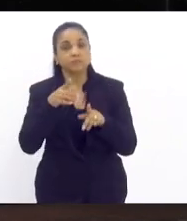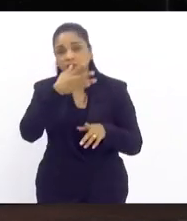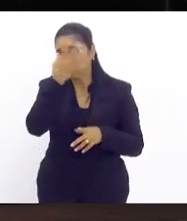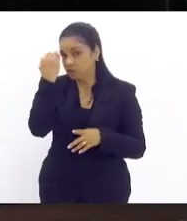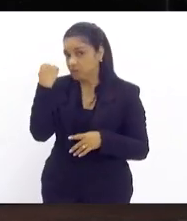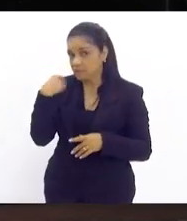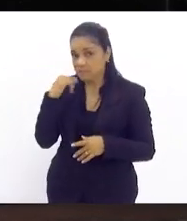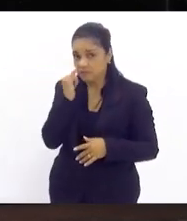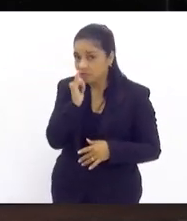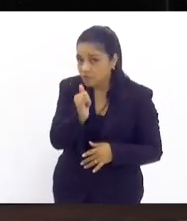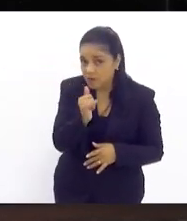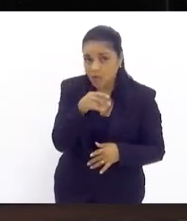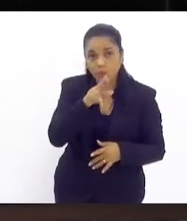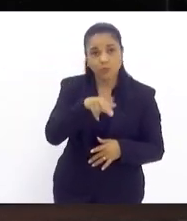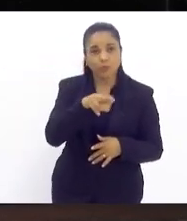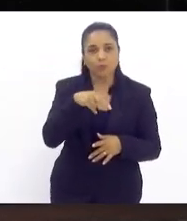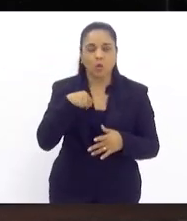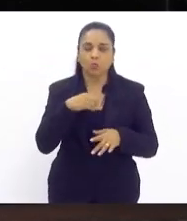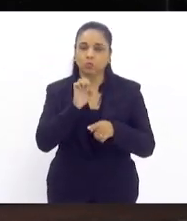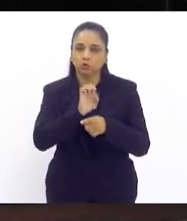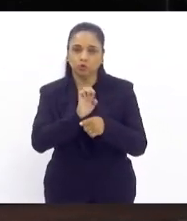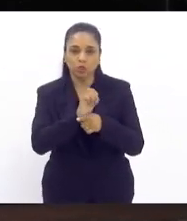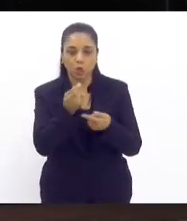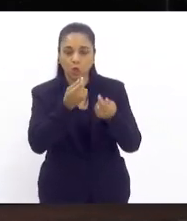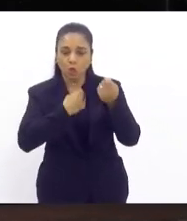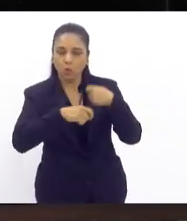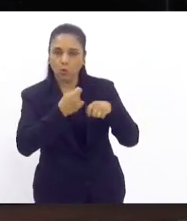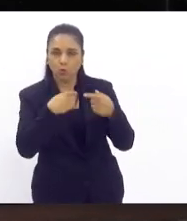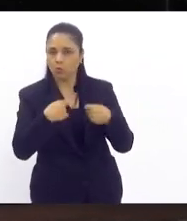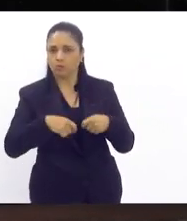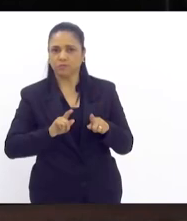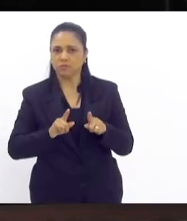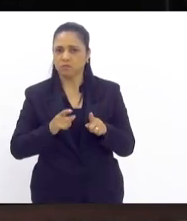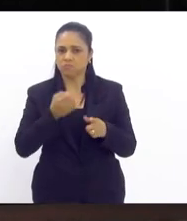o Estado não tem que ter lucro, que o bem-estar social é o